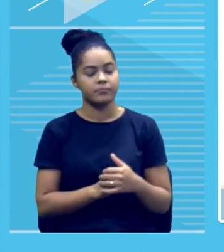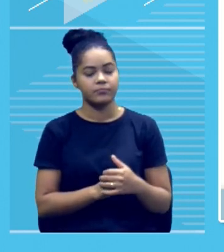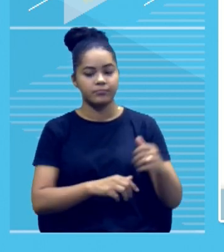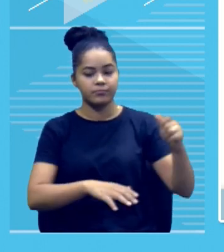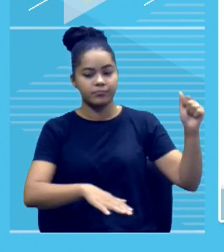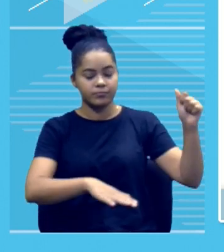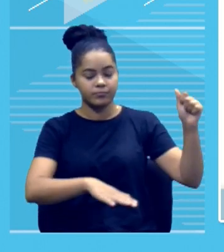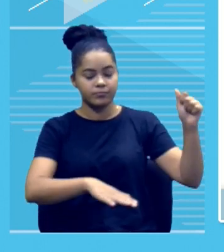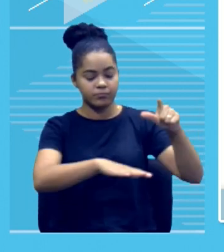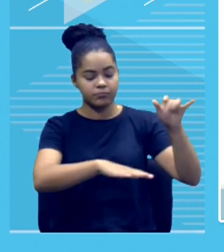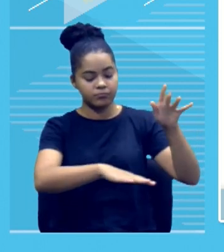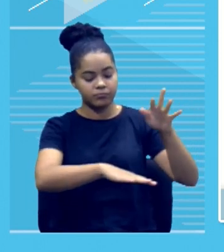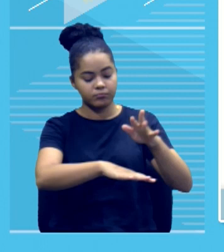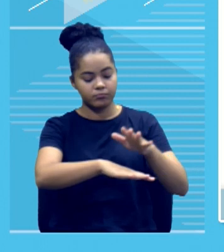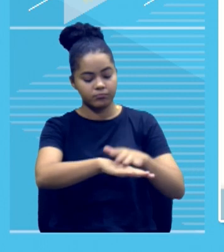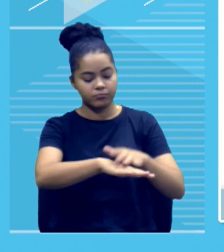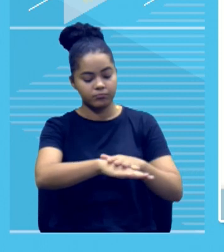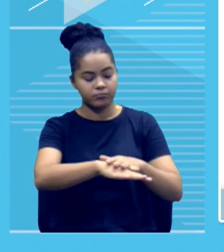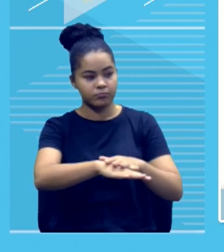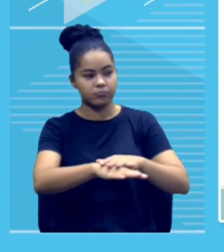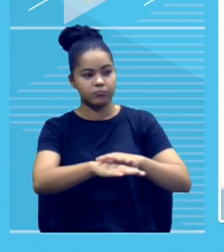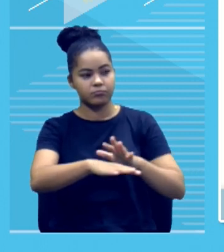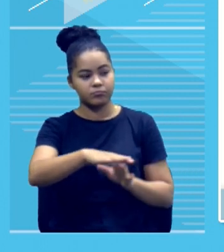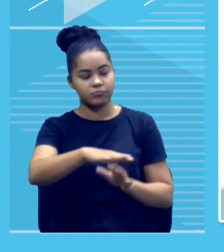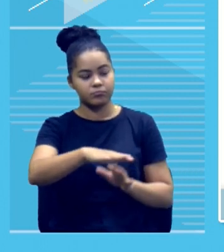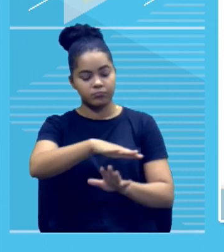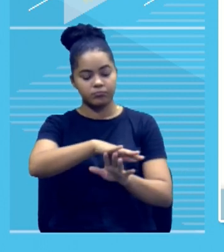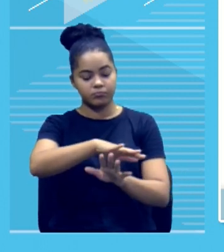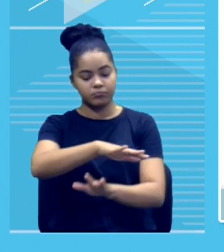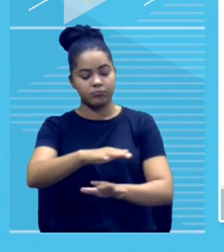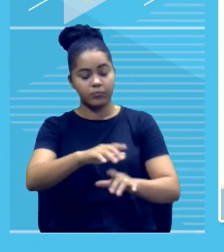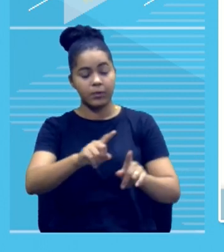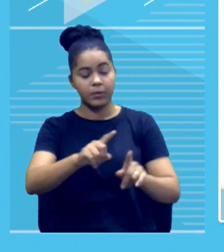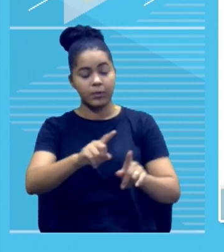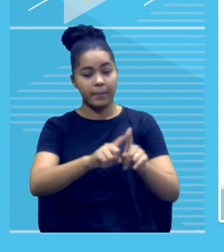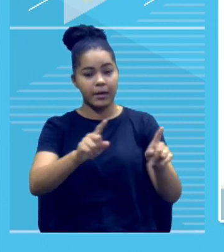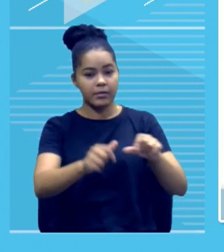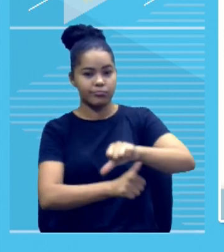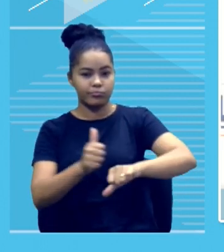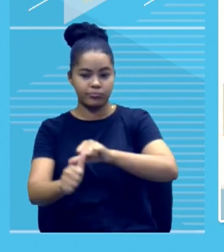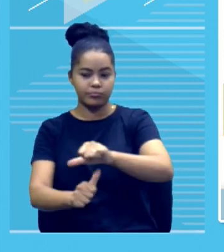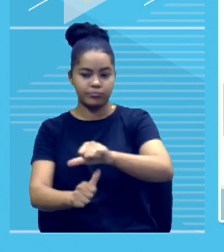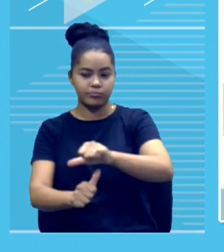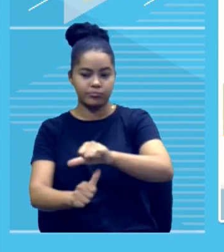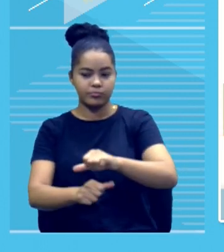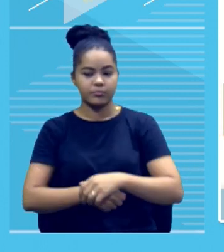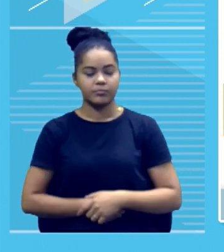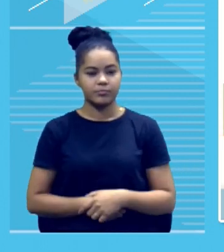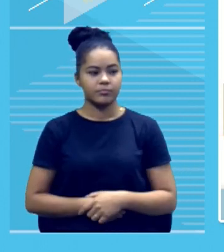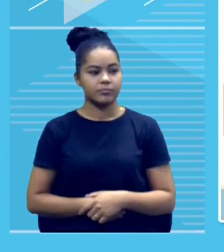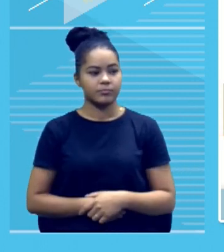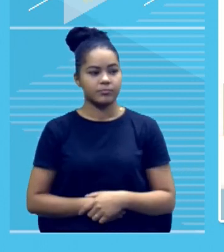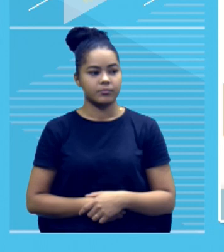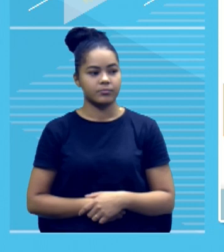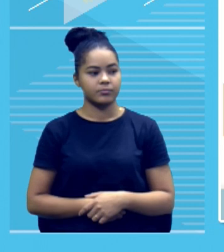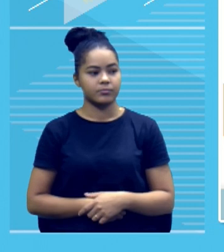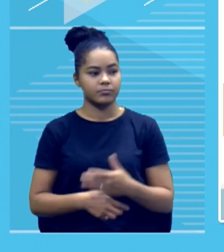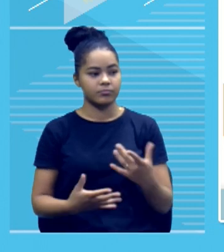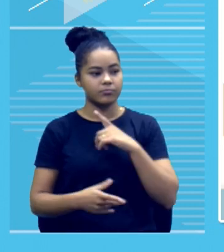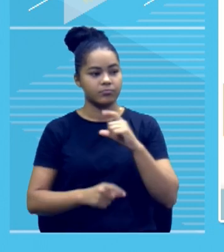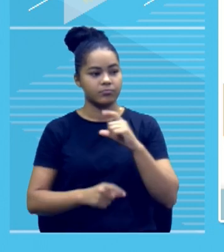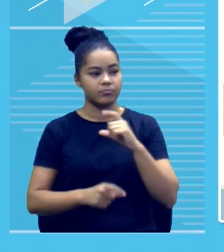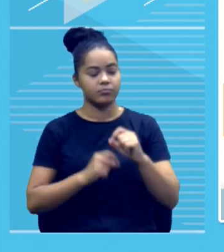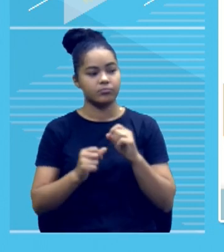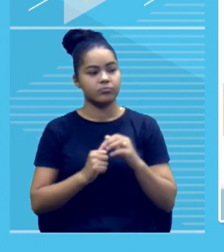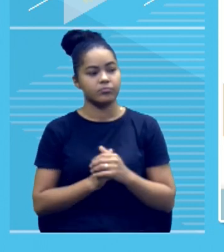por um prisma. Então, resumindo, pessoal, a luz natural vibra em todas as direções e a luz polarizada vibra em um único